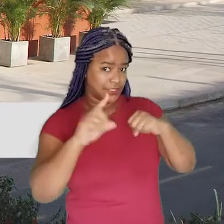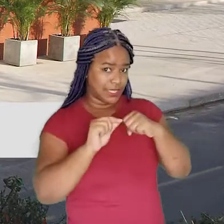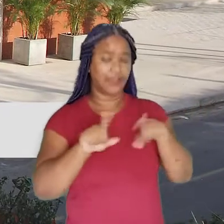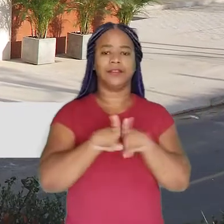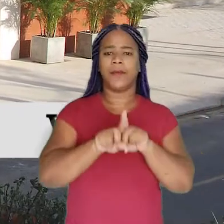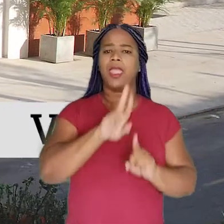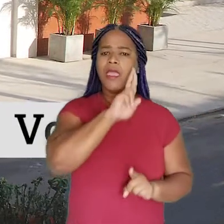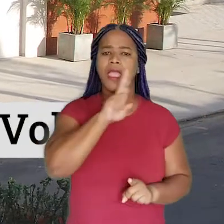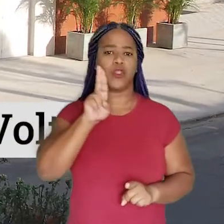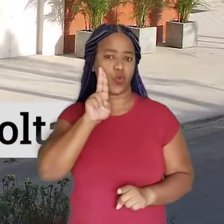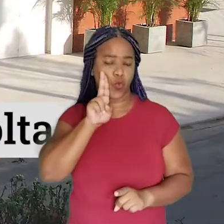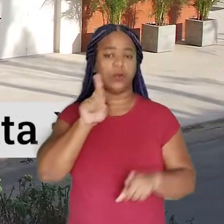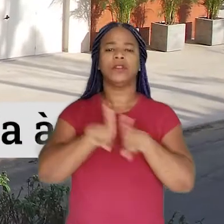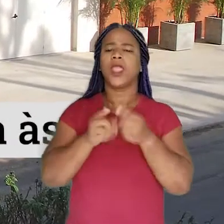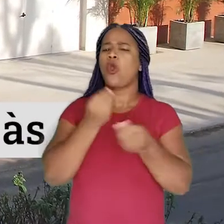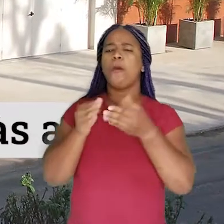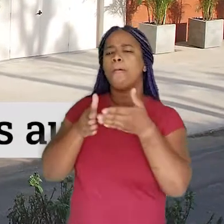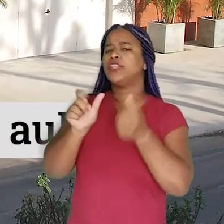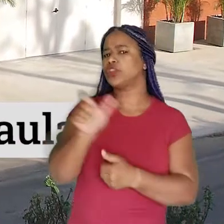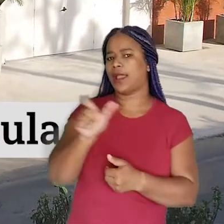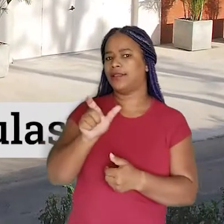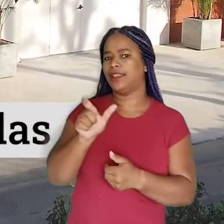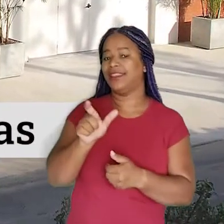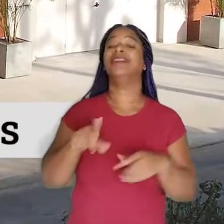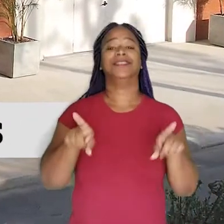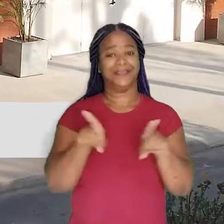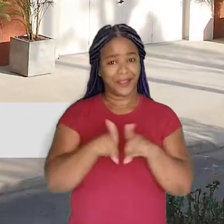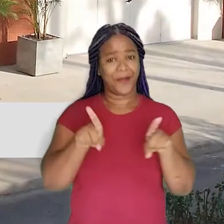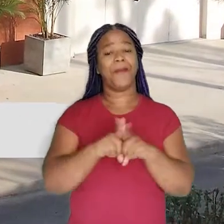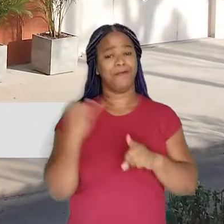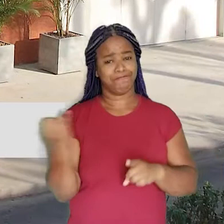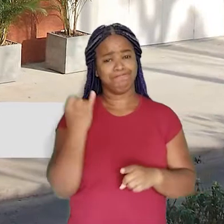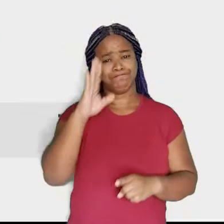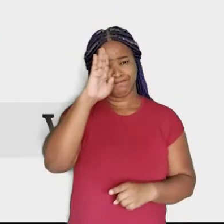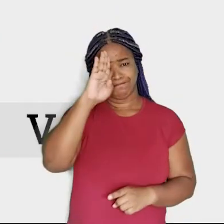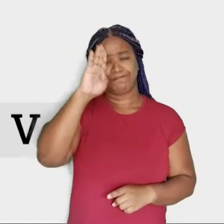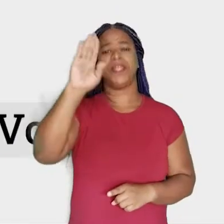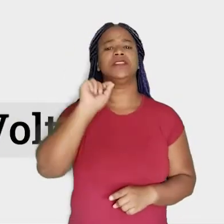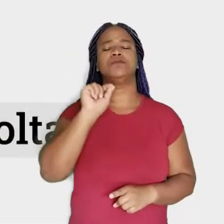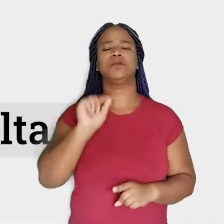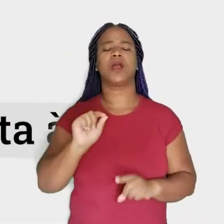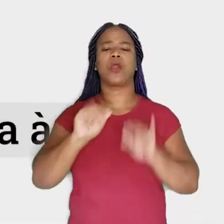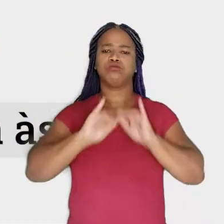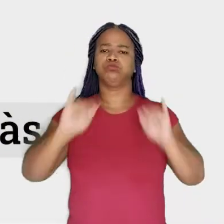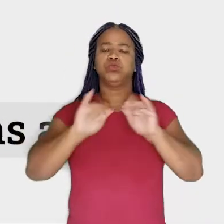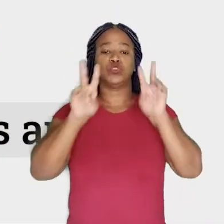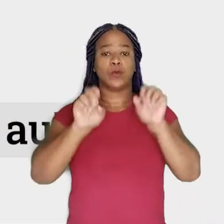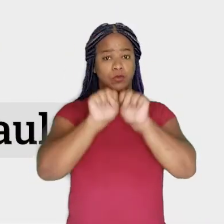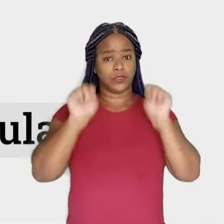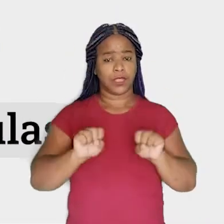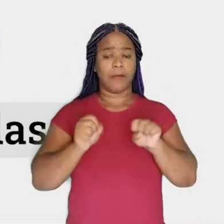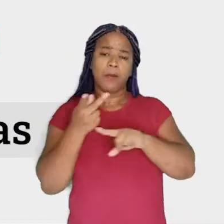restaurante universitário, solicitação de carteirinha, além de informações essenciais sobre o sistema Busco Saúde,